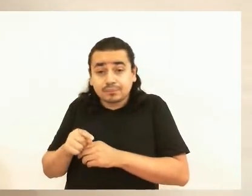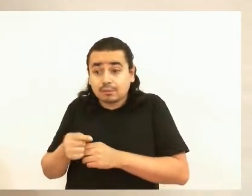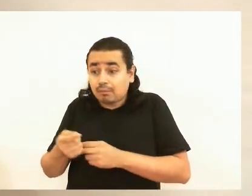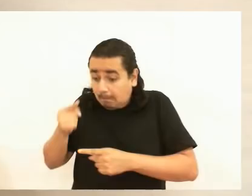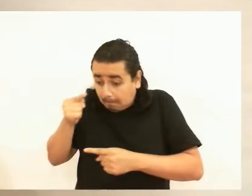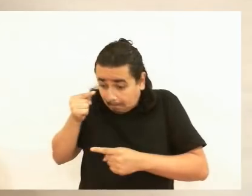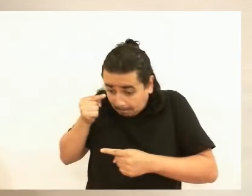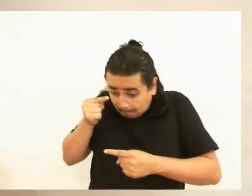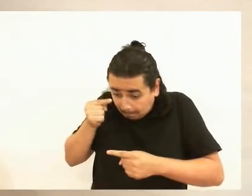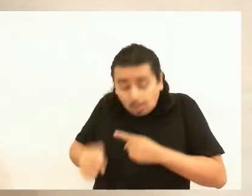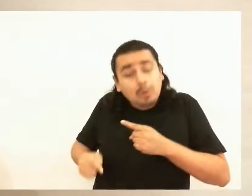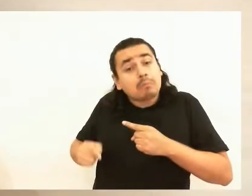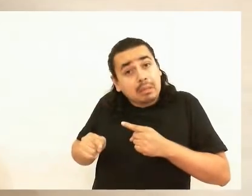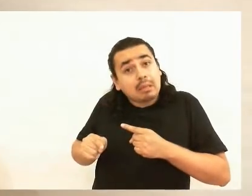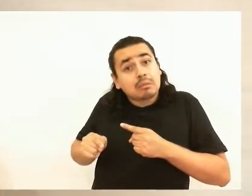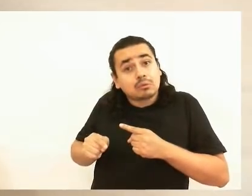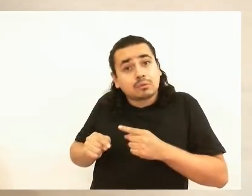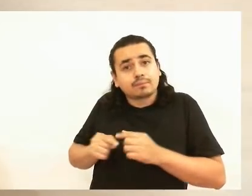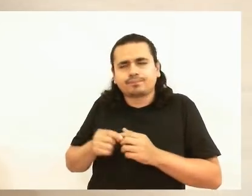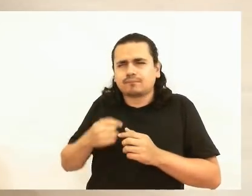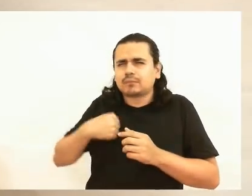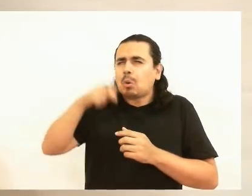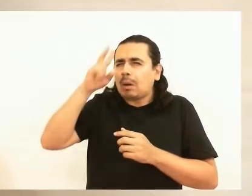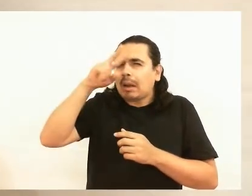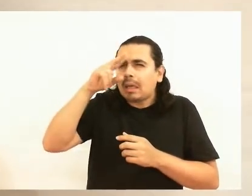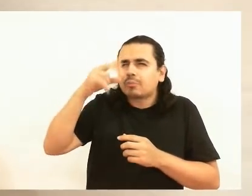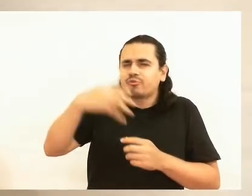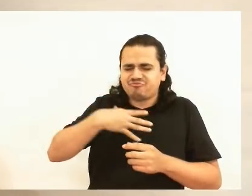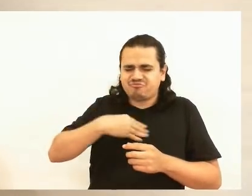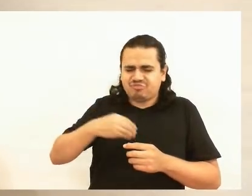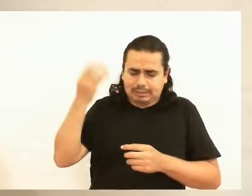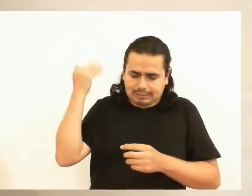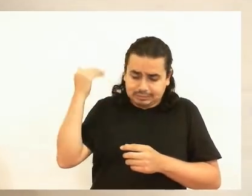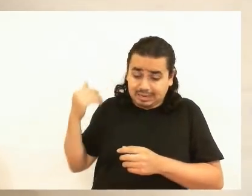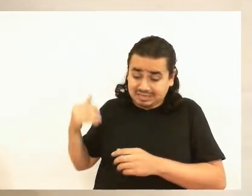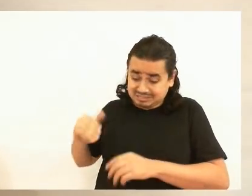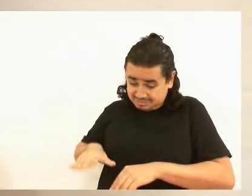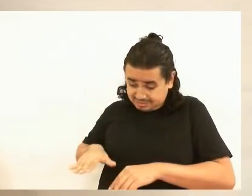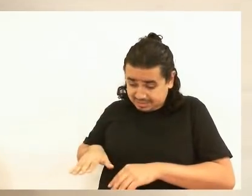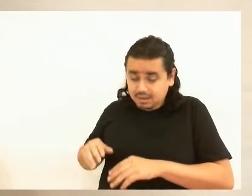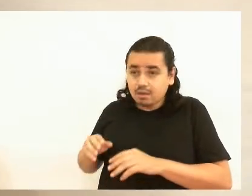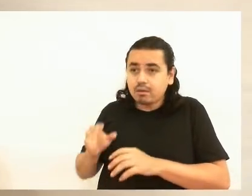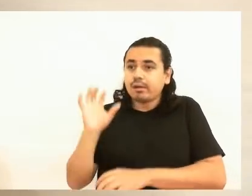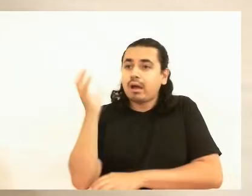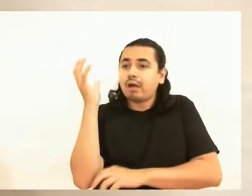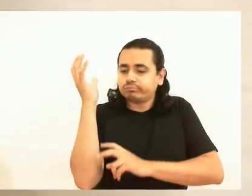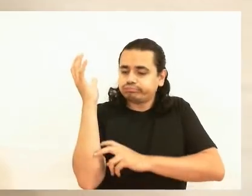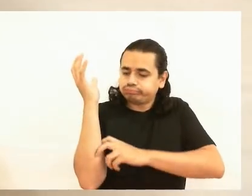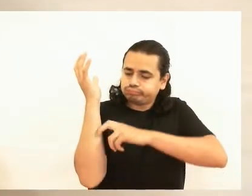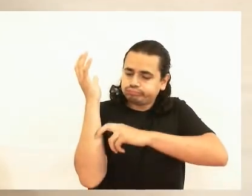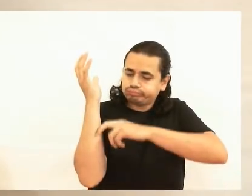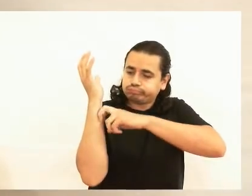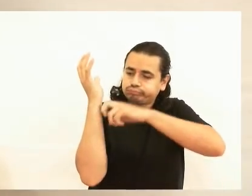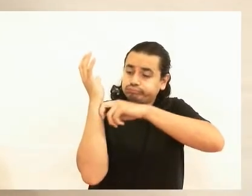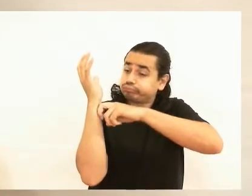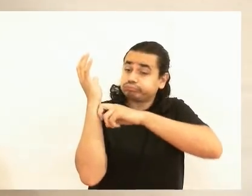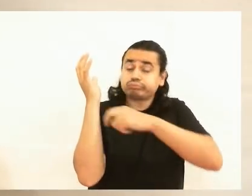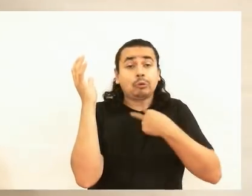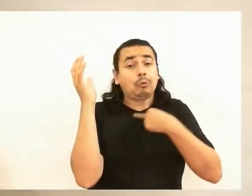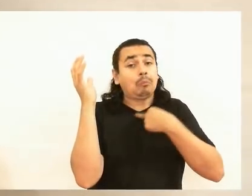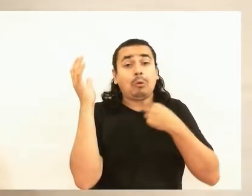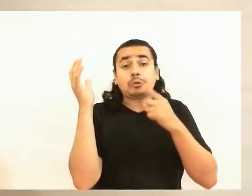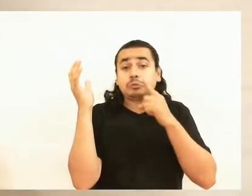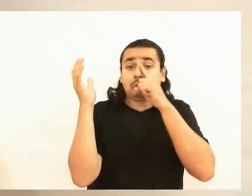proibido eu lembro que minhas filhas elas não podiam subir nas árvores na escola porque a e perigo vai cair lá